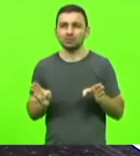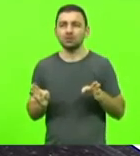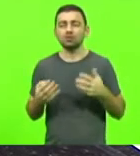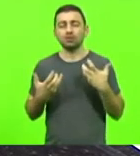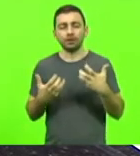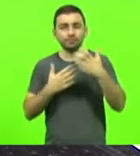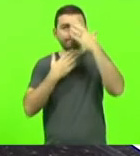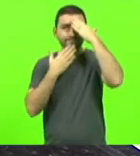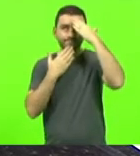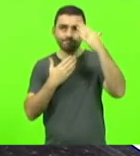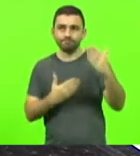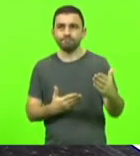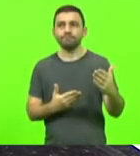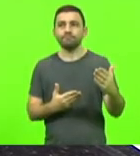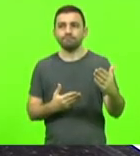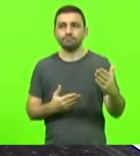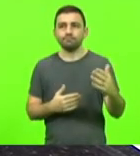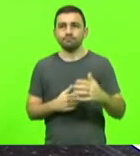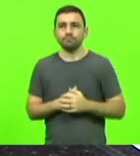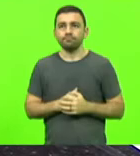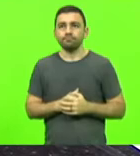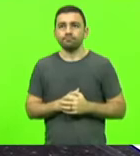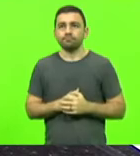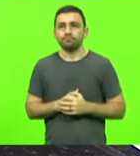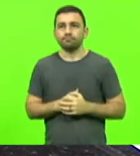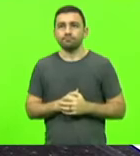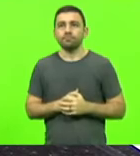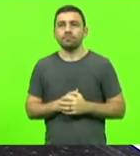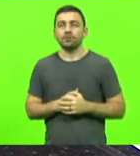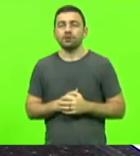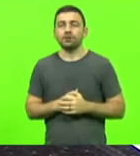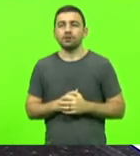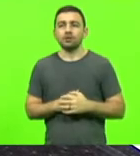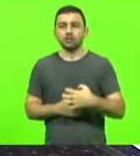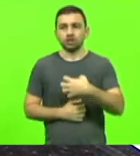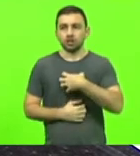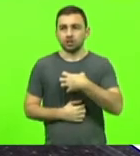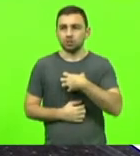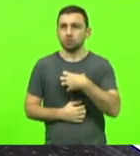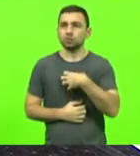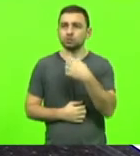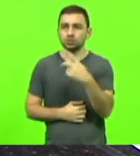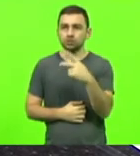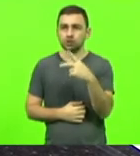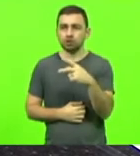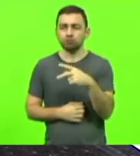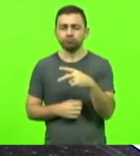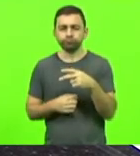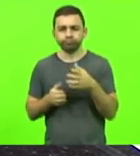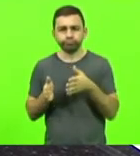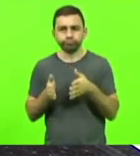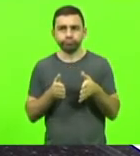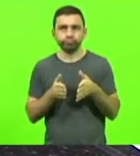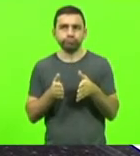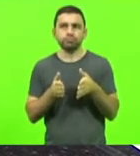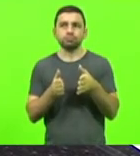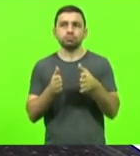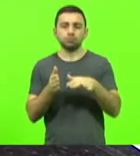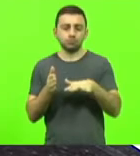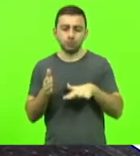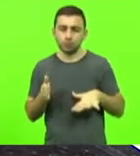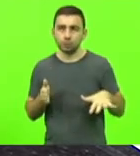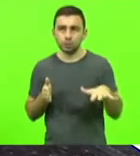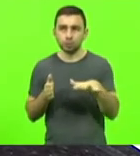agradecê-lo por essa forma que o senhor conduziu a casa, conduziu nós todos